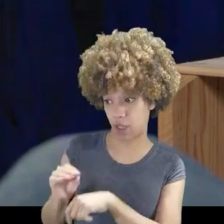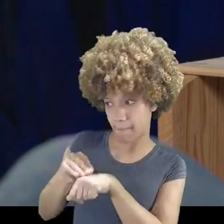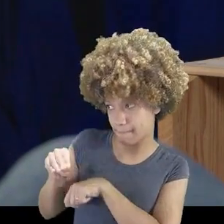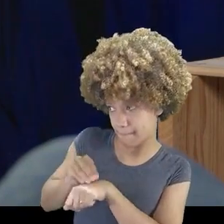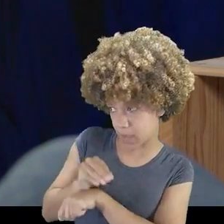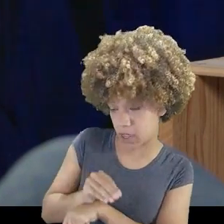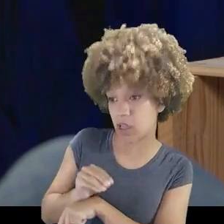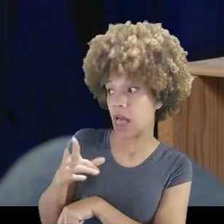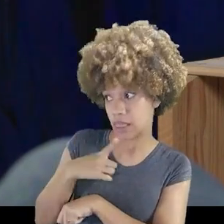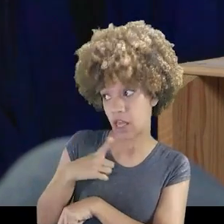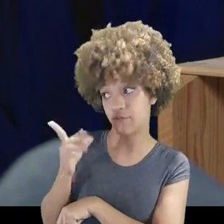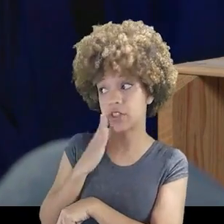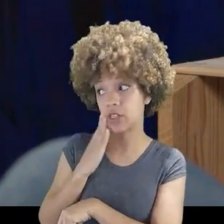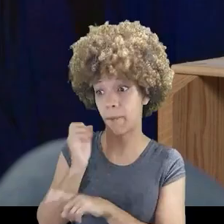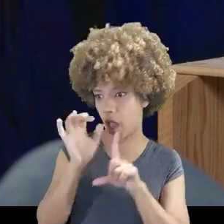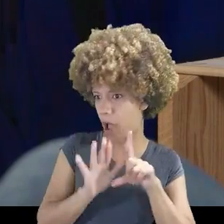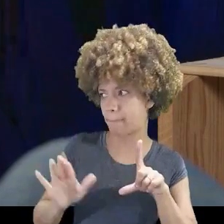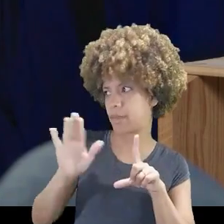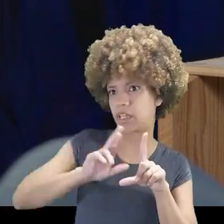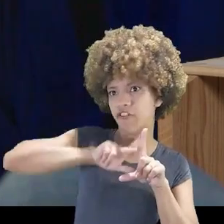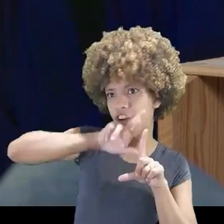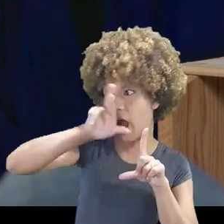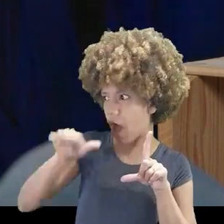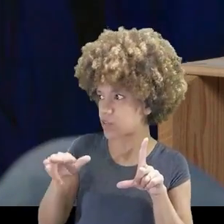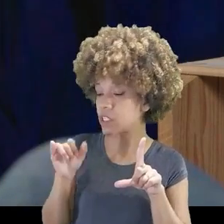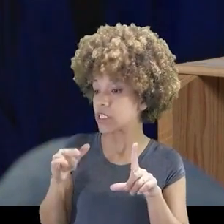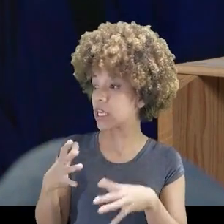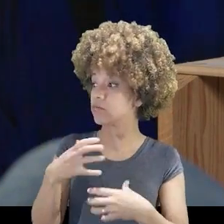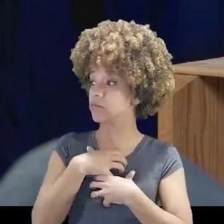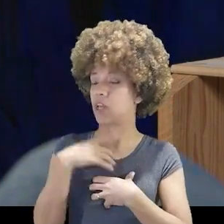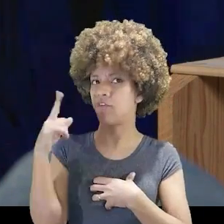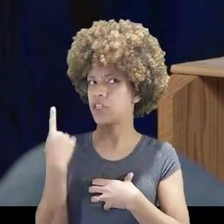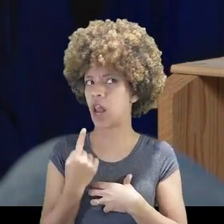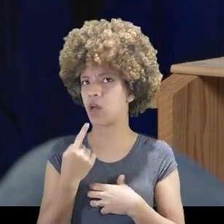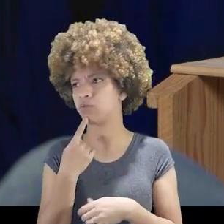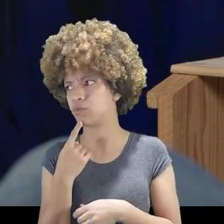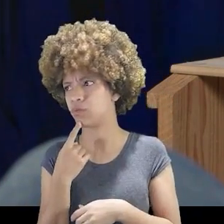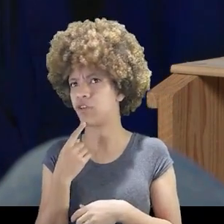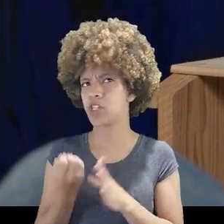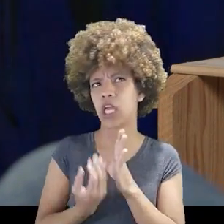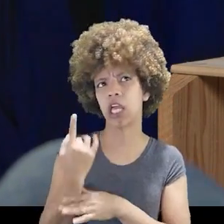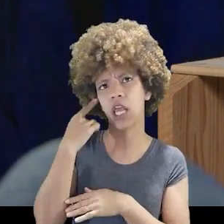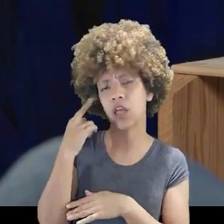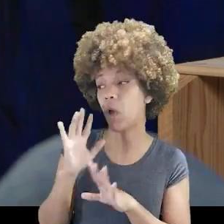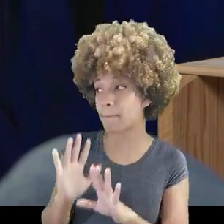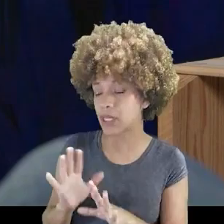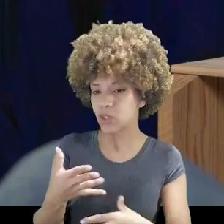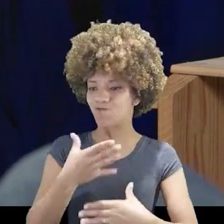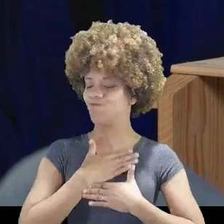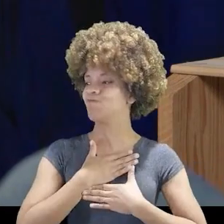ajudar você a intuição você tem você sabe que não tem um mapa é muito centro estão vem você não tá louco você também que eu tá louco né você é mesmo que a decisão